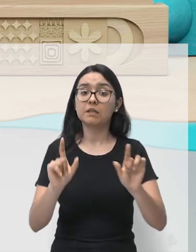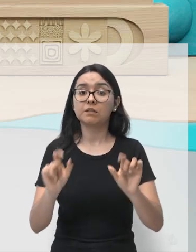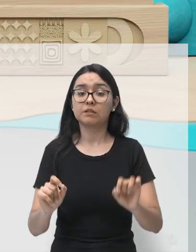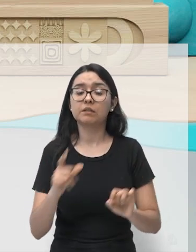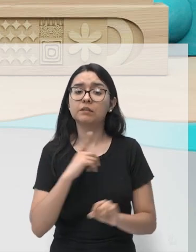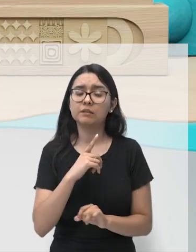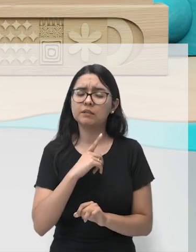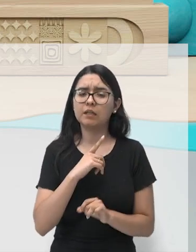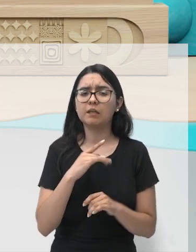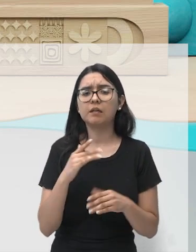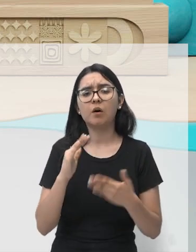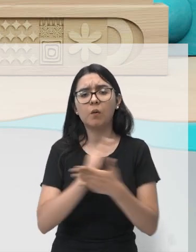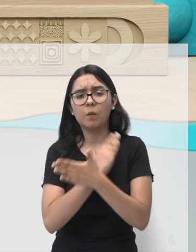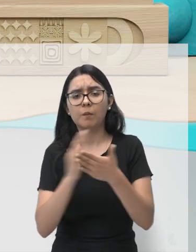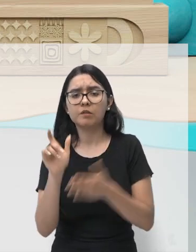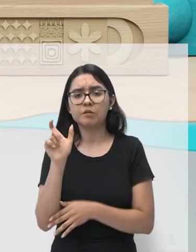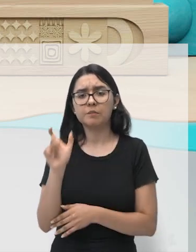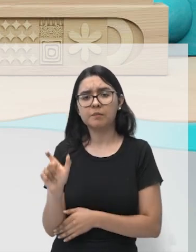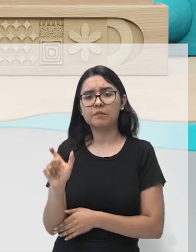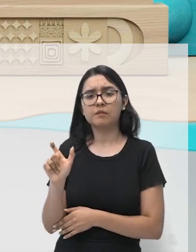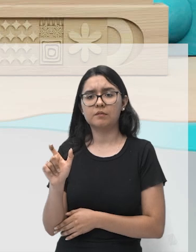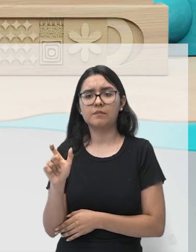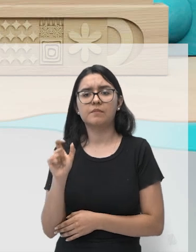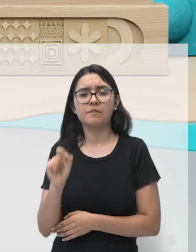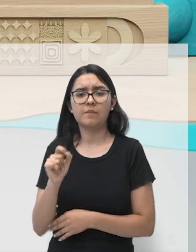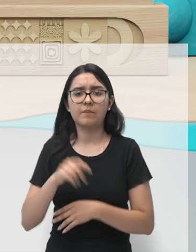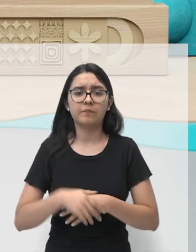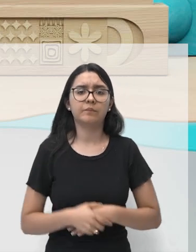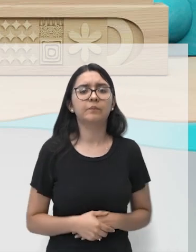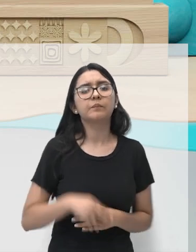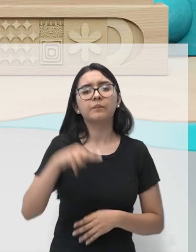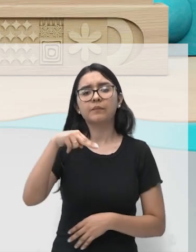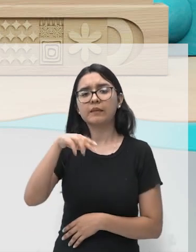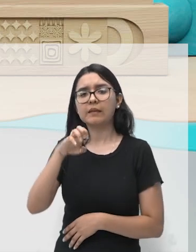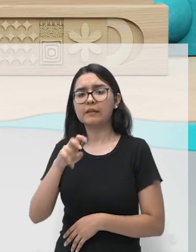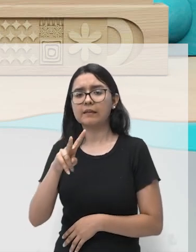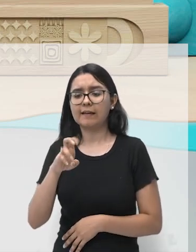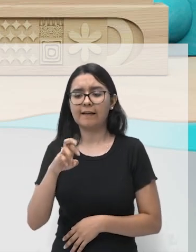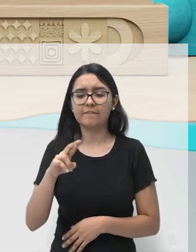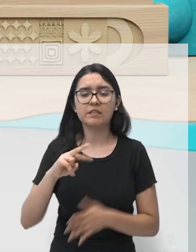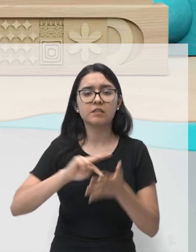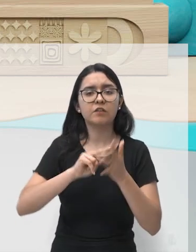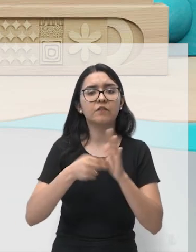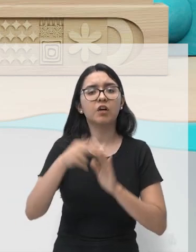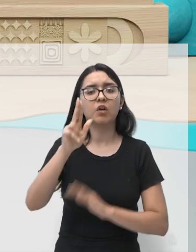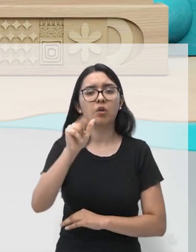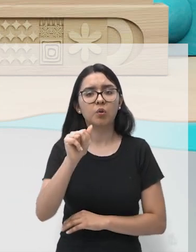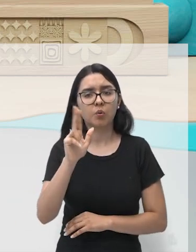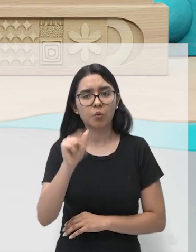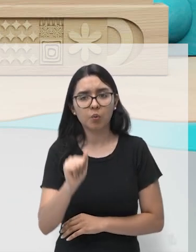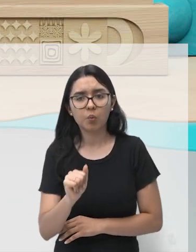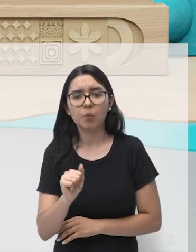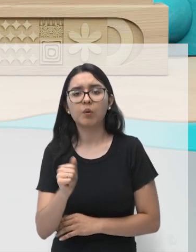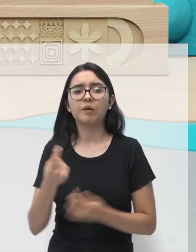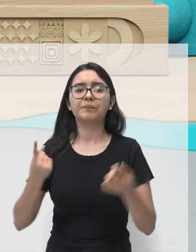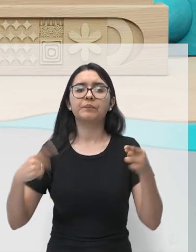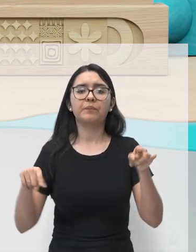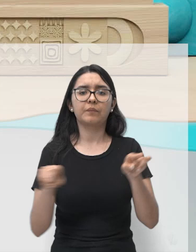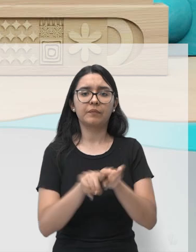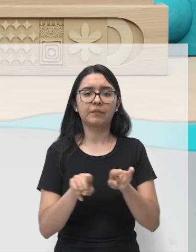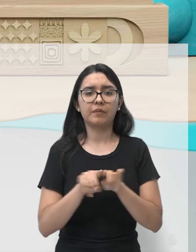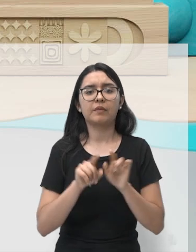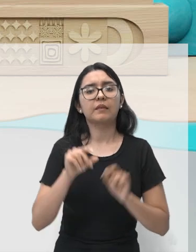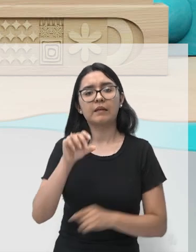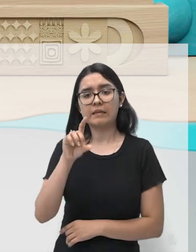palavras conhecidas. A palavra never é bem conhecida, quer dizer nunca. Tem a palavra sad, que é triste,